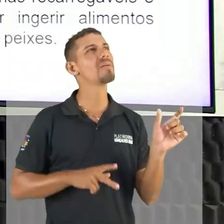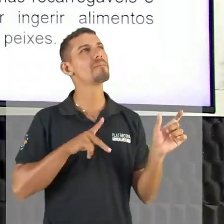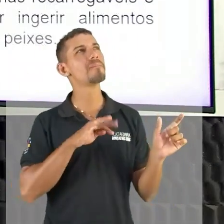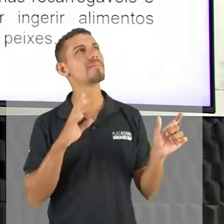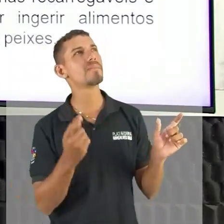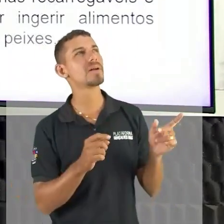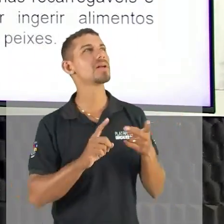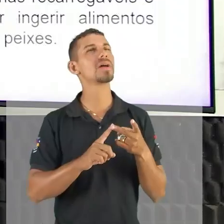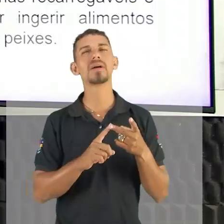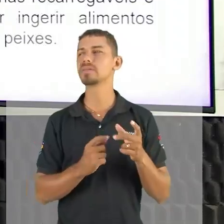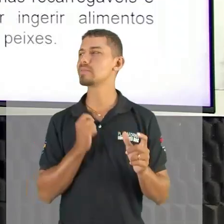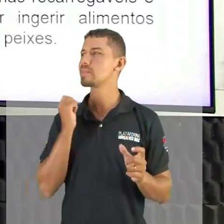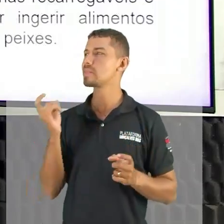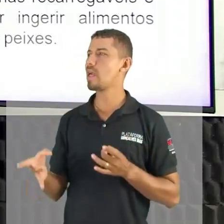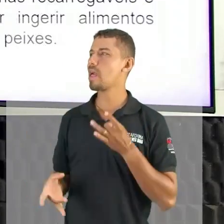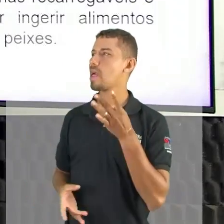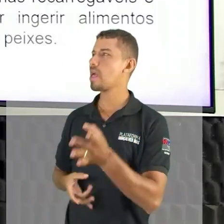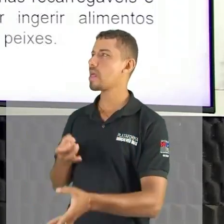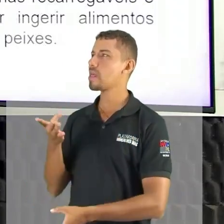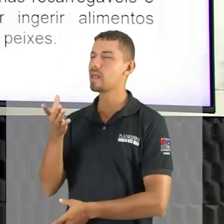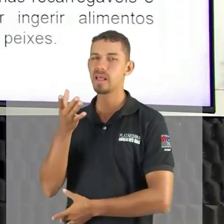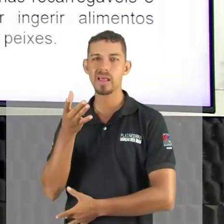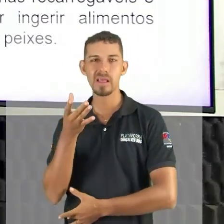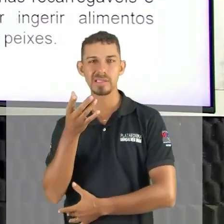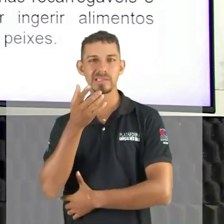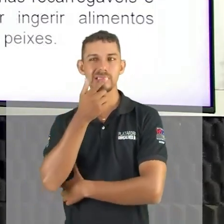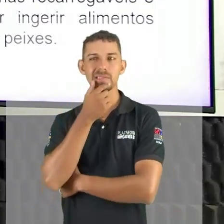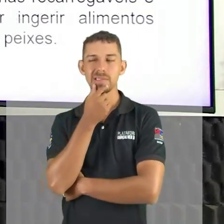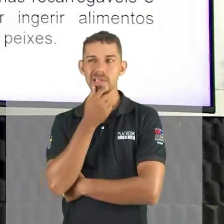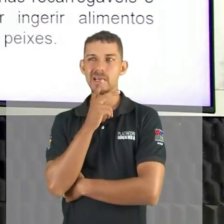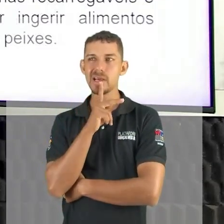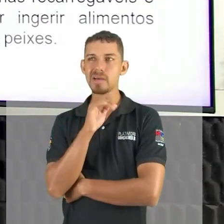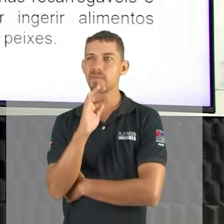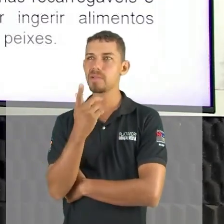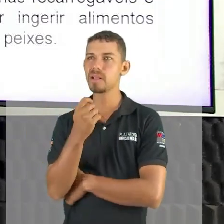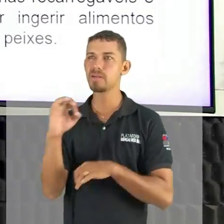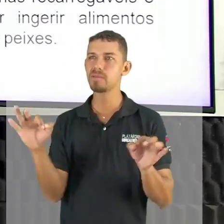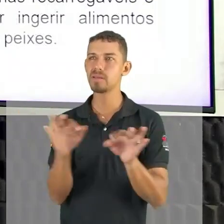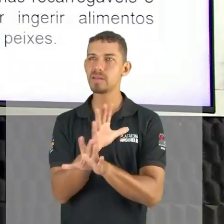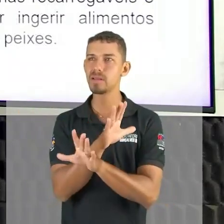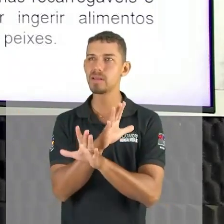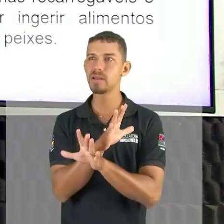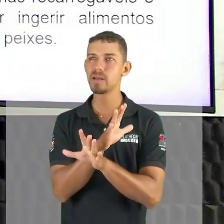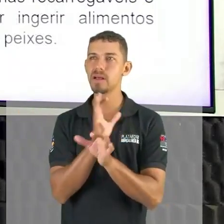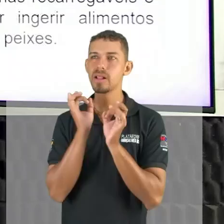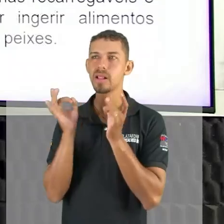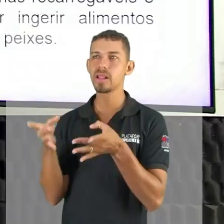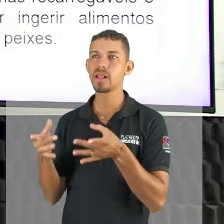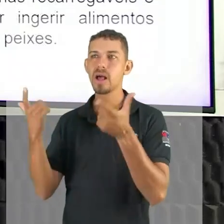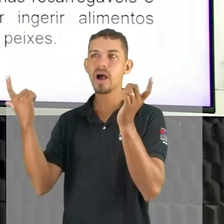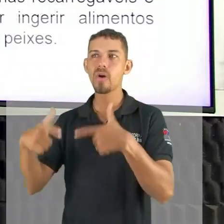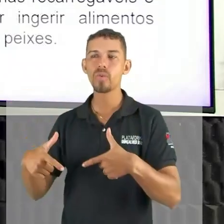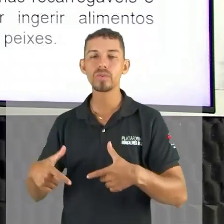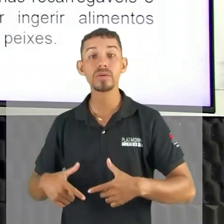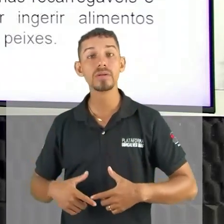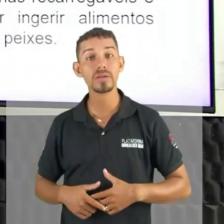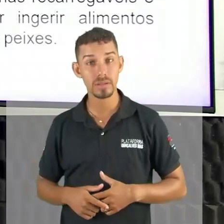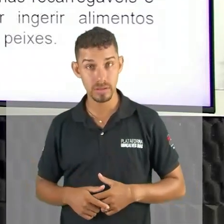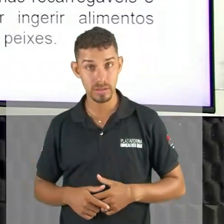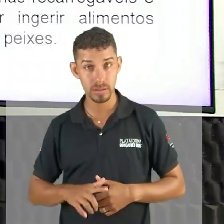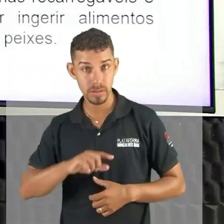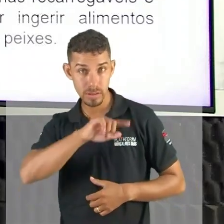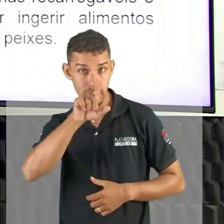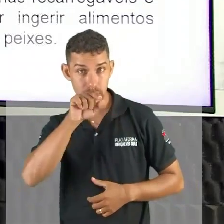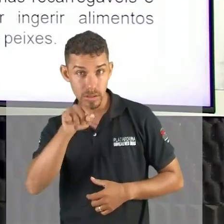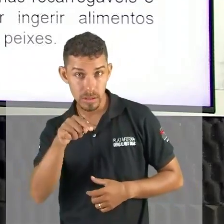dos produtos que eu utilizei. As pilhas e as baterias, depois que esgotam, onde nós jogamos fora?